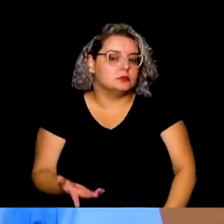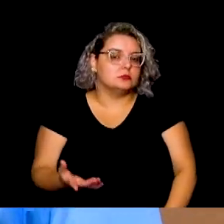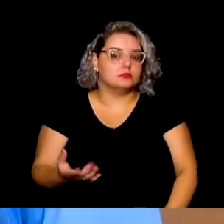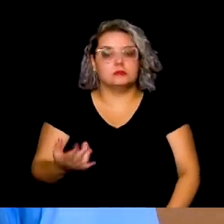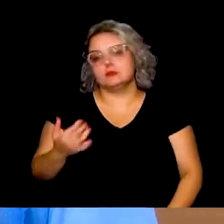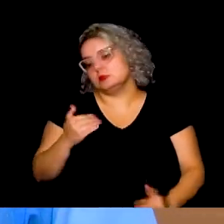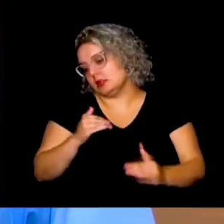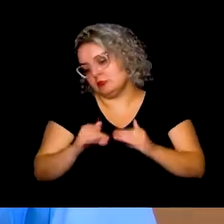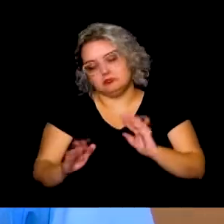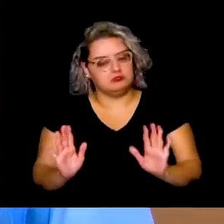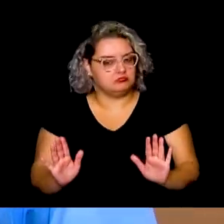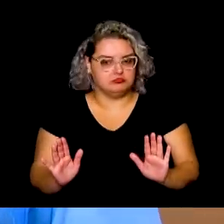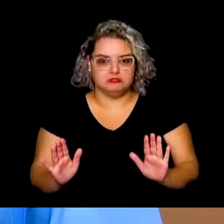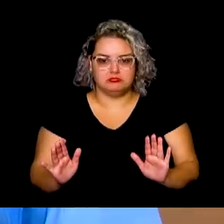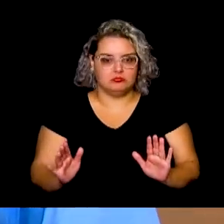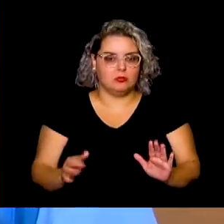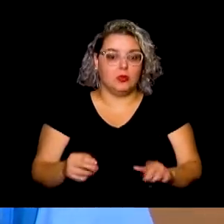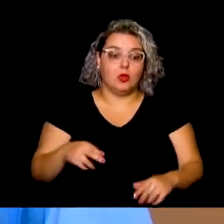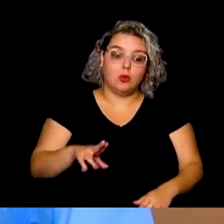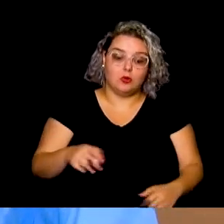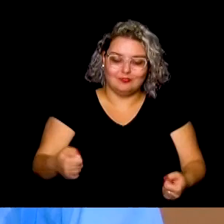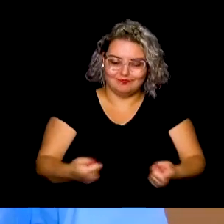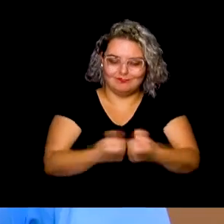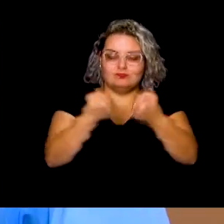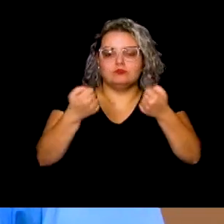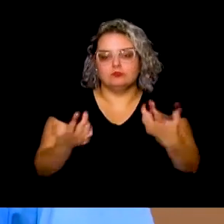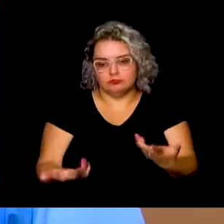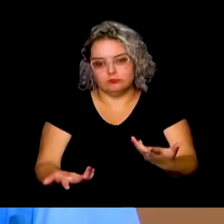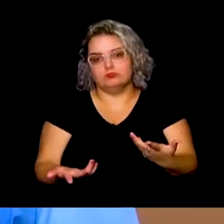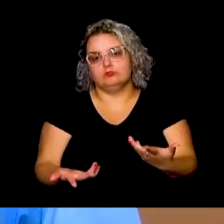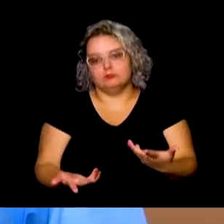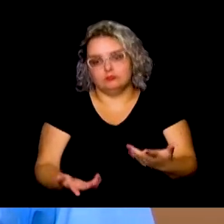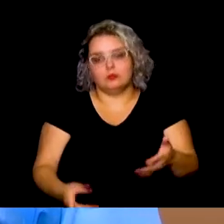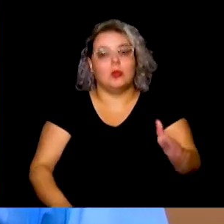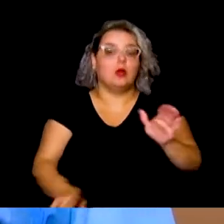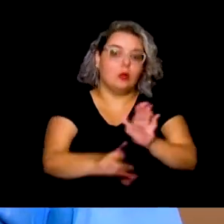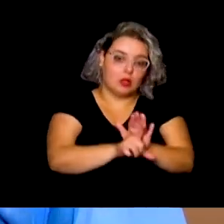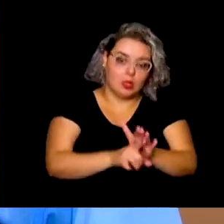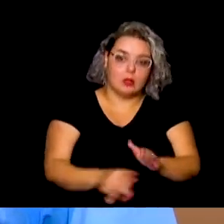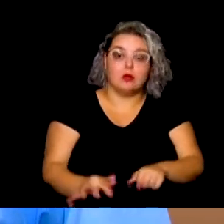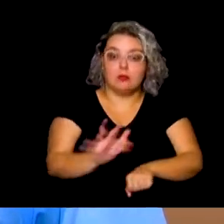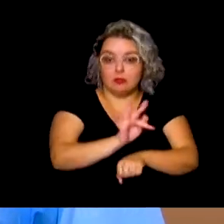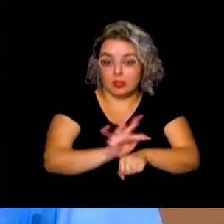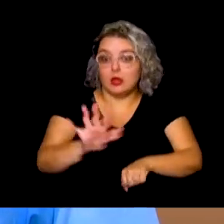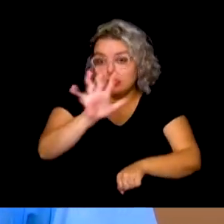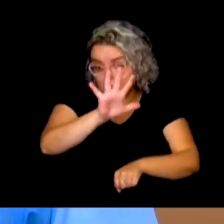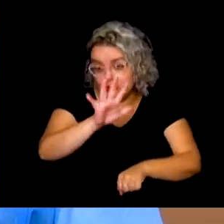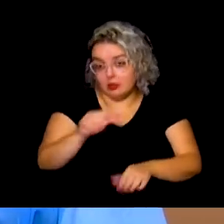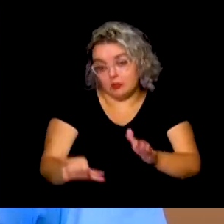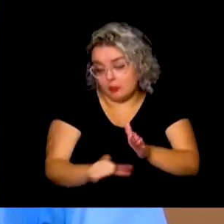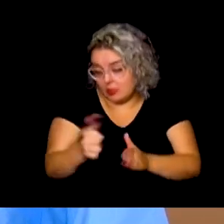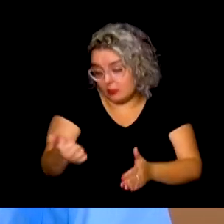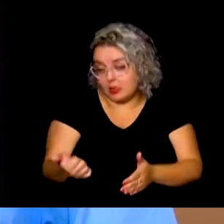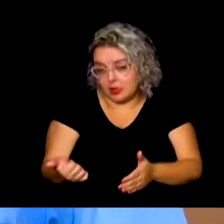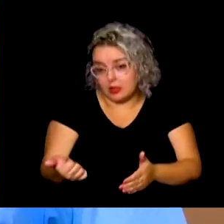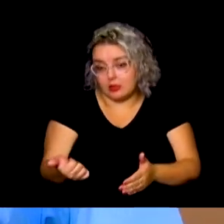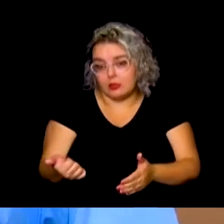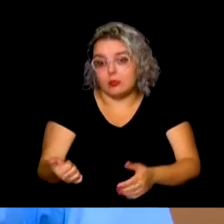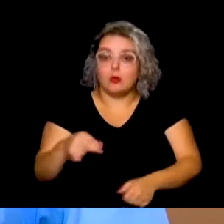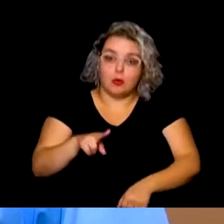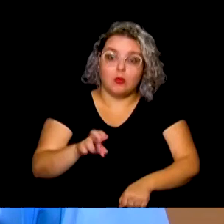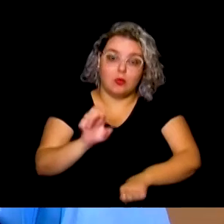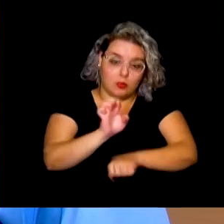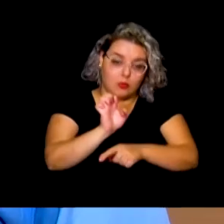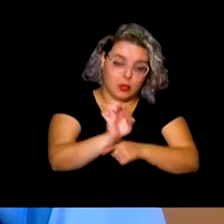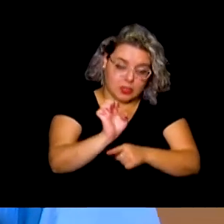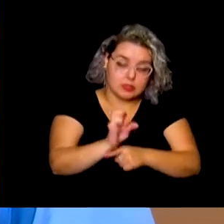você leu obviamente estiverem desacordo e desarmania ou em confronto com as legislações Federal que em primeiro